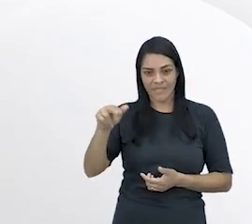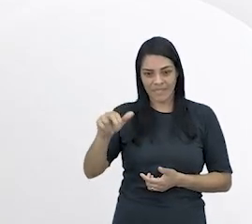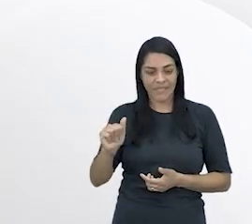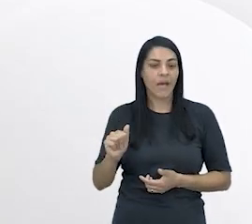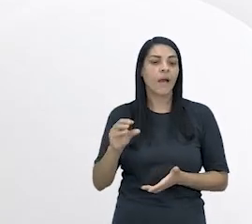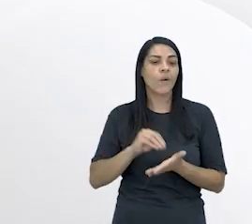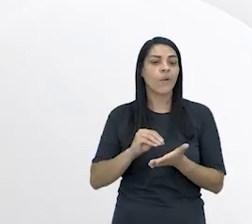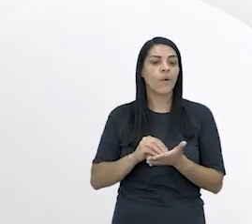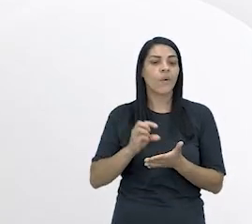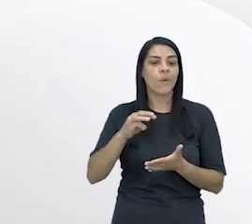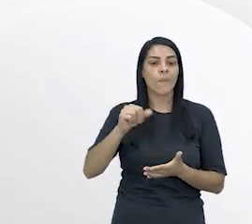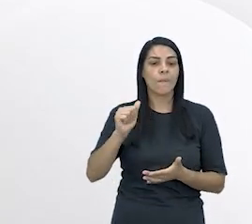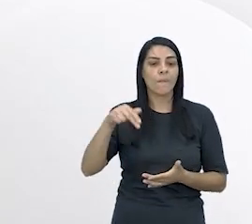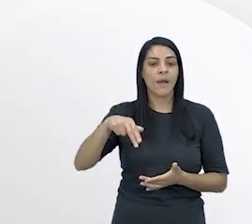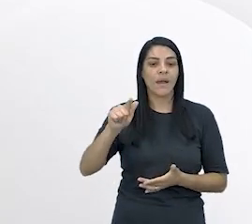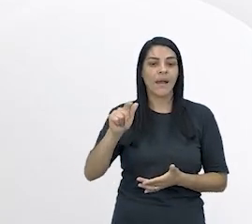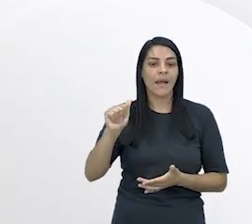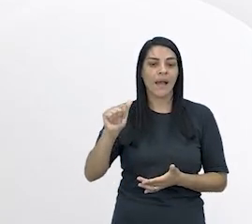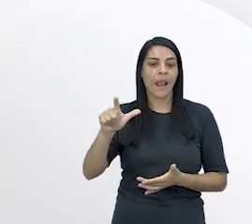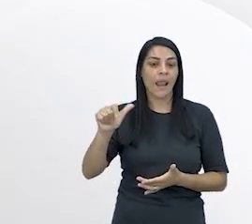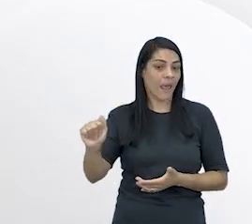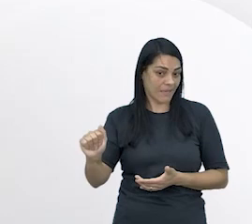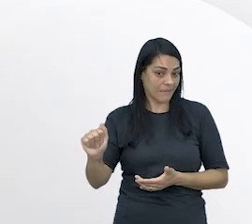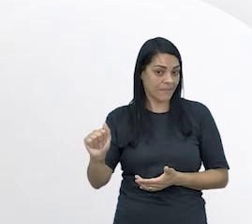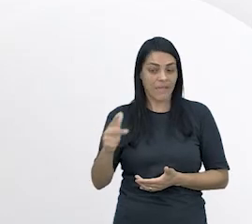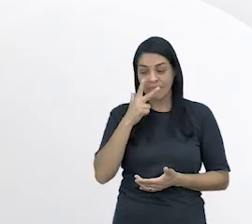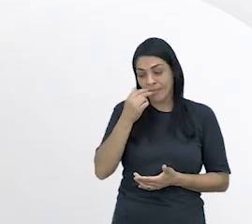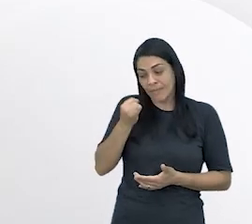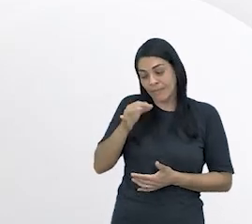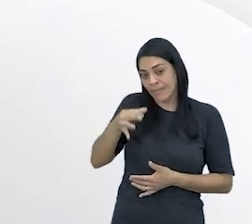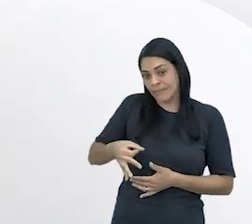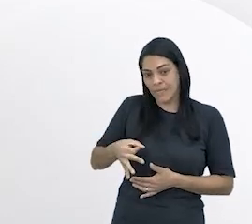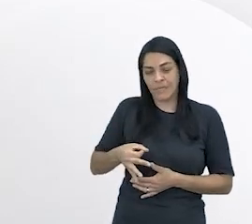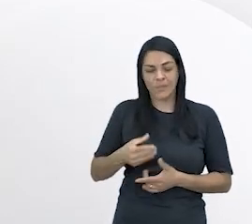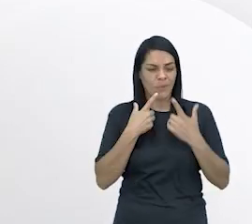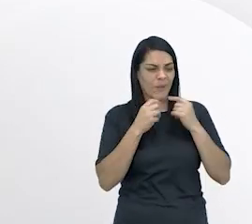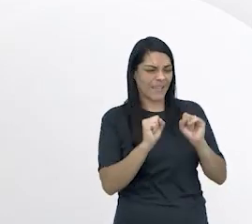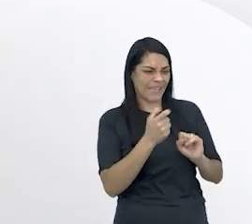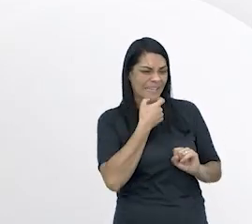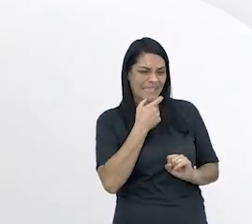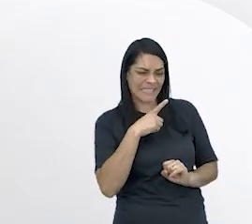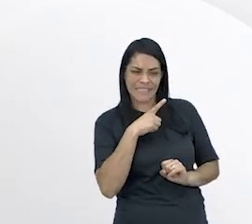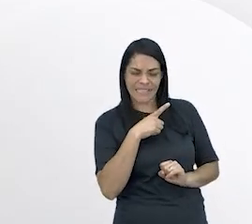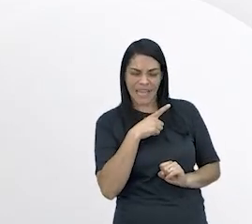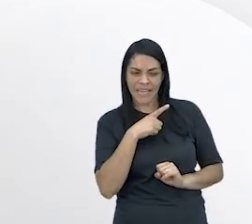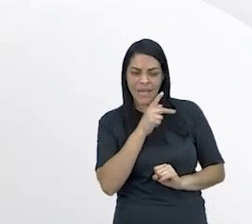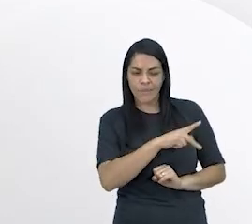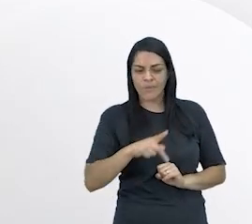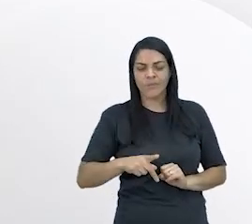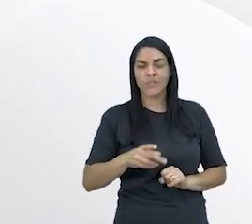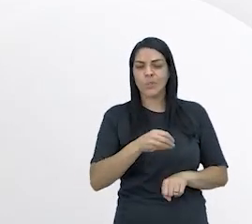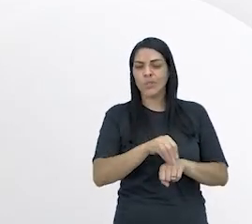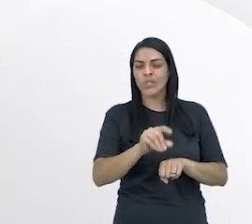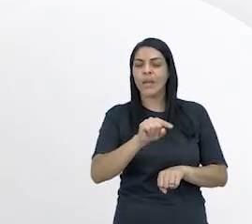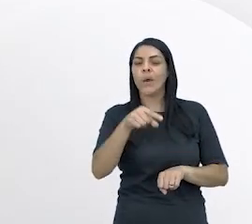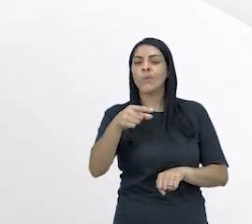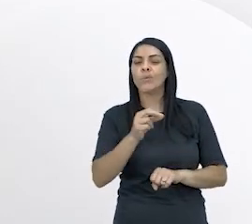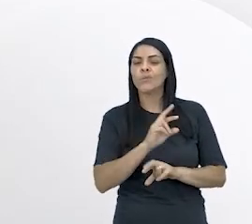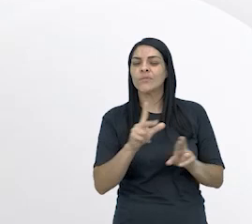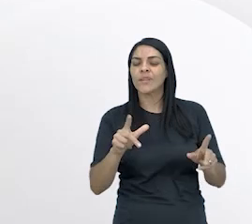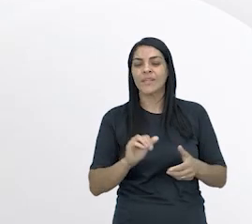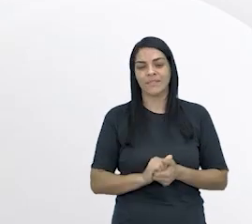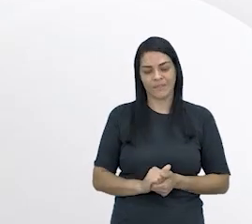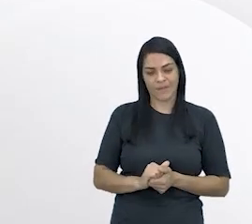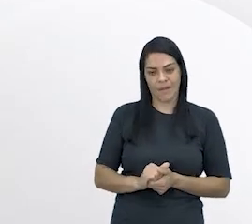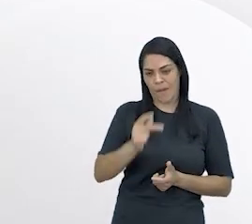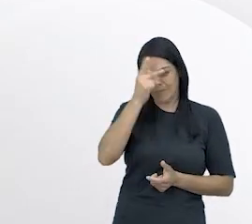Será que eles estão certos? Aí no inglês tem alguém sugerindo alguma outra coisa? Aqui o pessoal está falando que